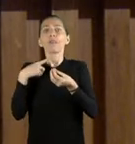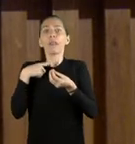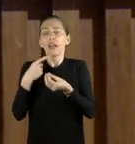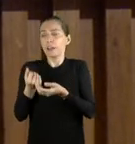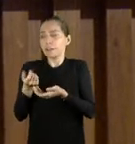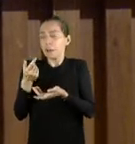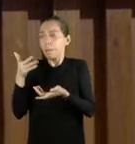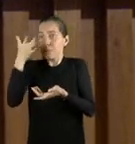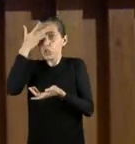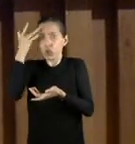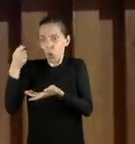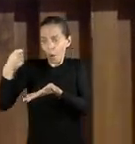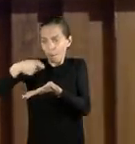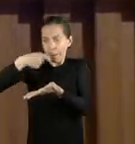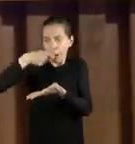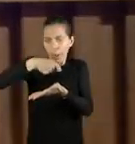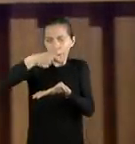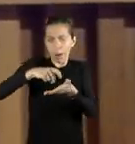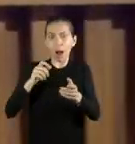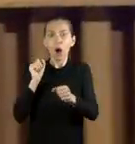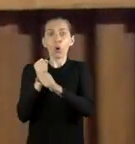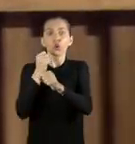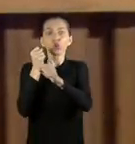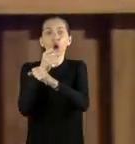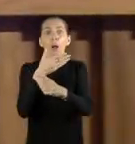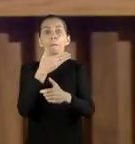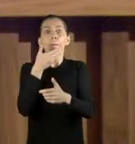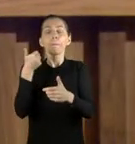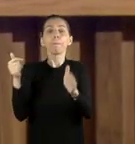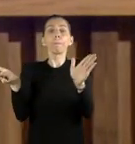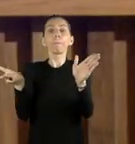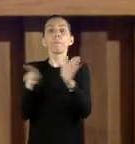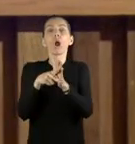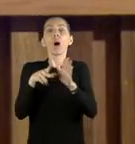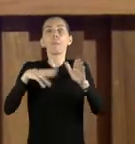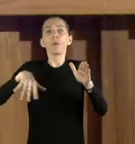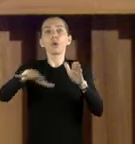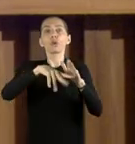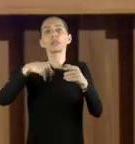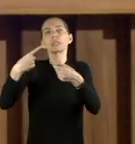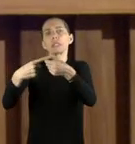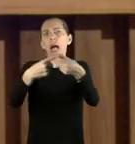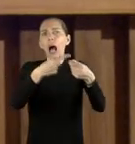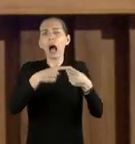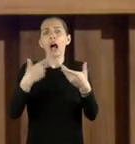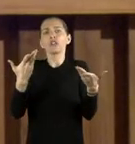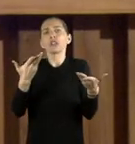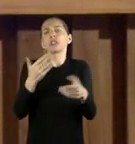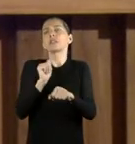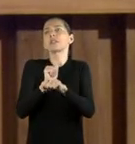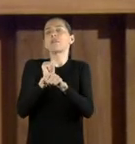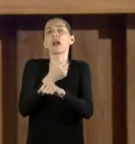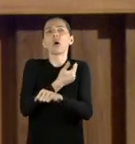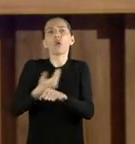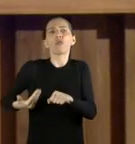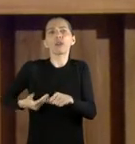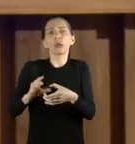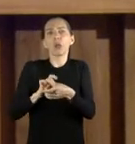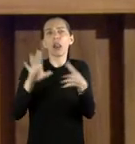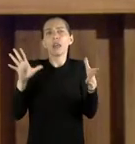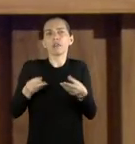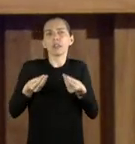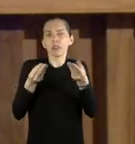construir uma melhoria para todos as pessoas e depois entrar em alguma licitação do governo, alguma coisa nesse sentido.